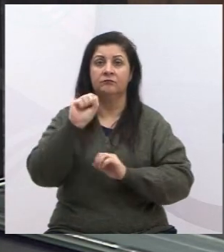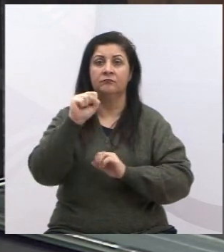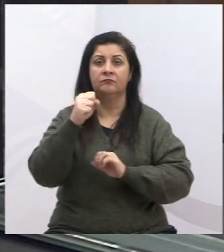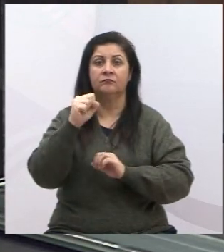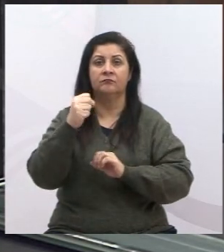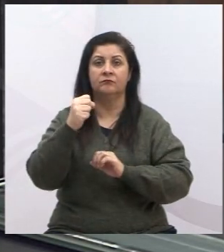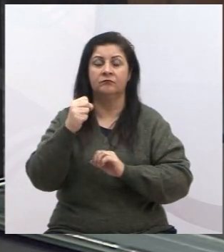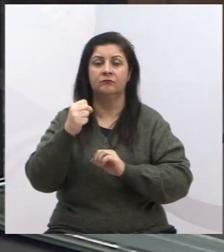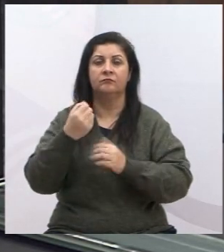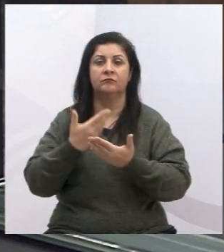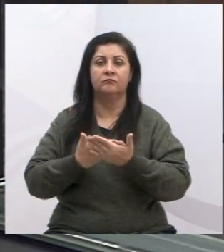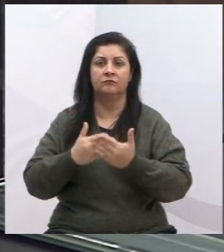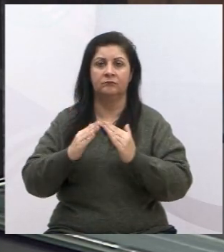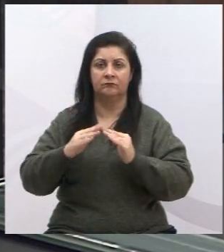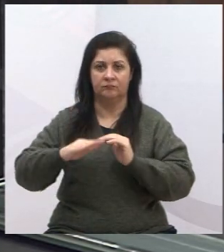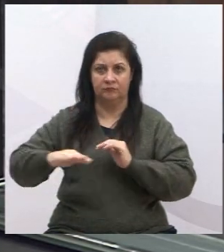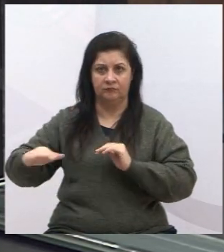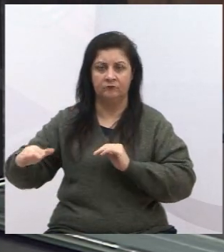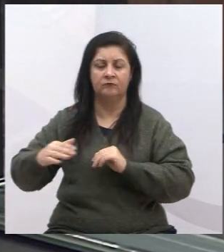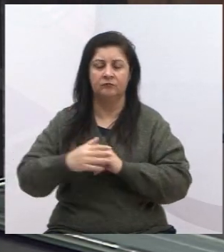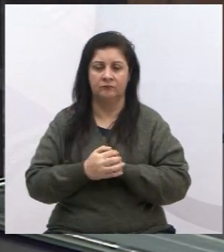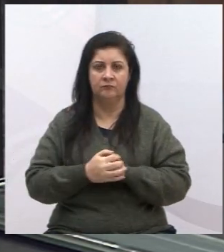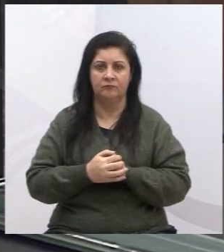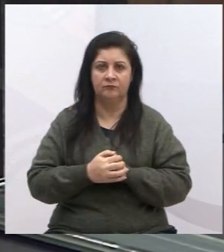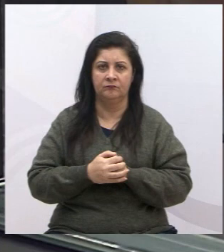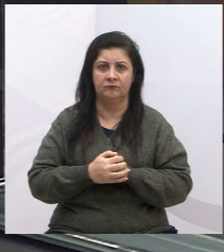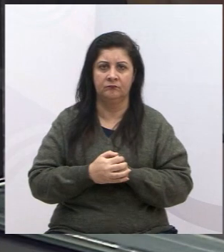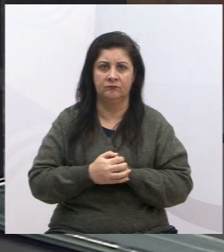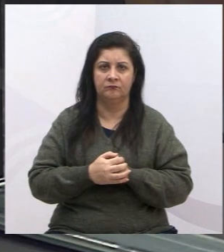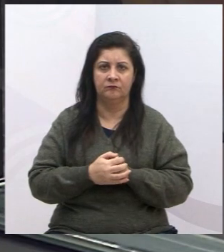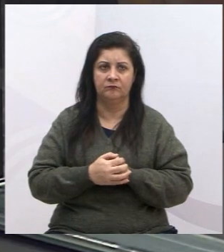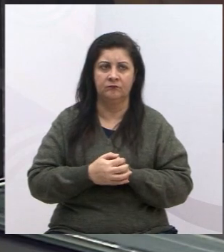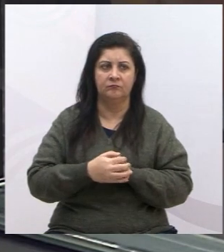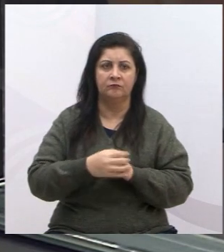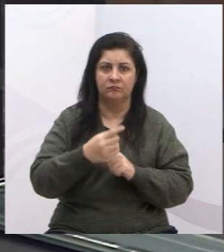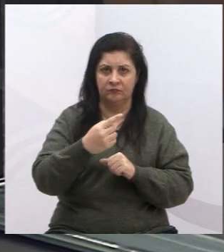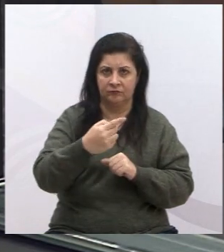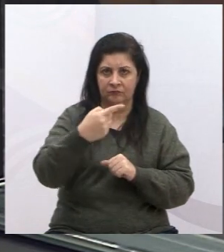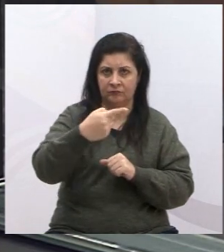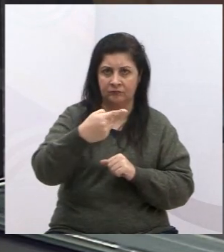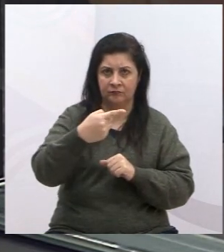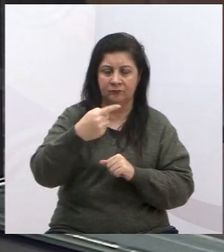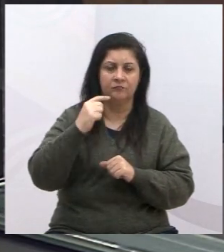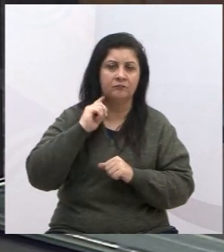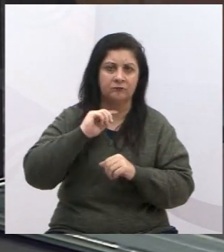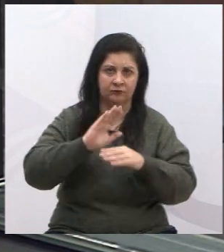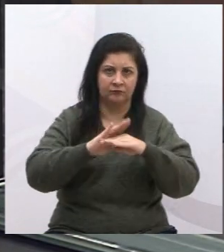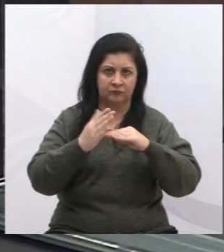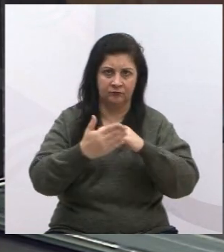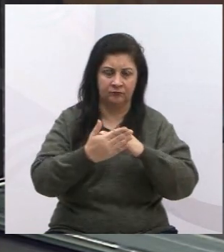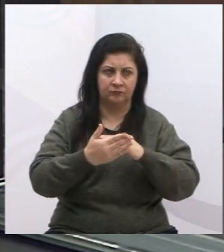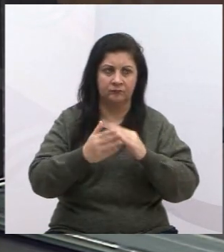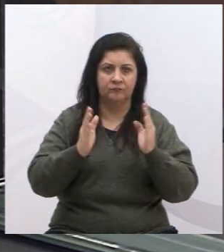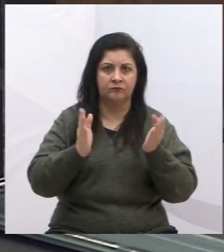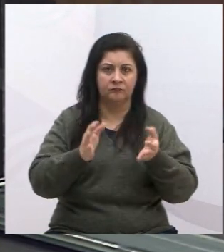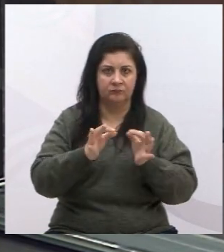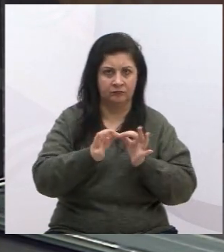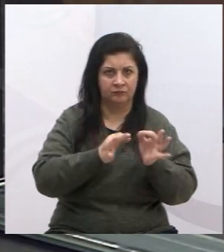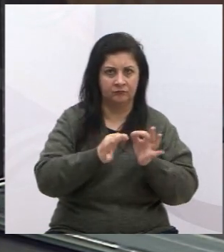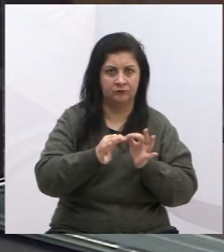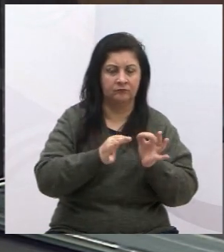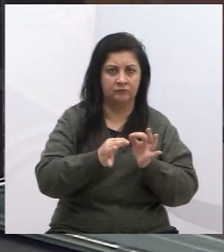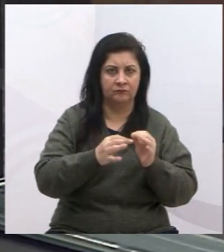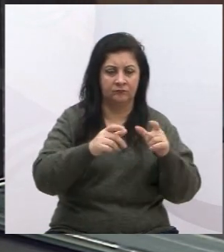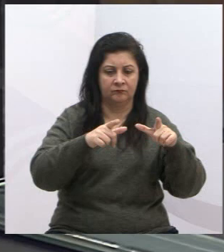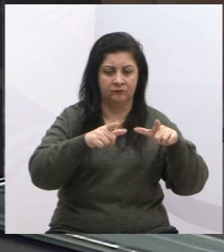que essa creche do 1º de maio já está em estudo juntamente ao CEPLAN de um terreno, um local favorável